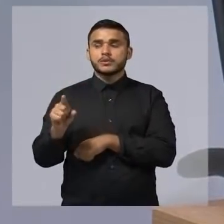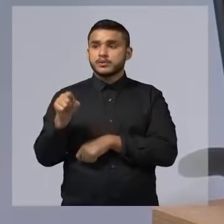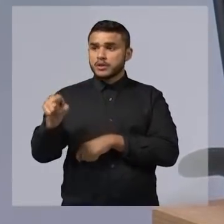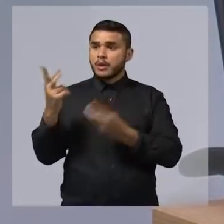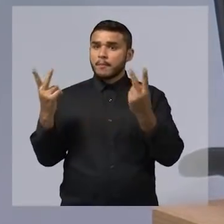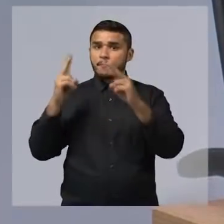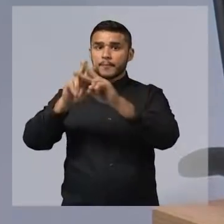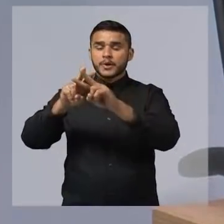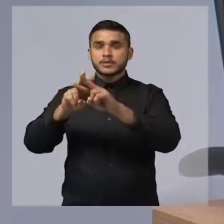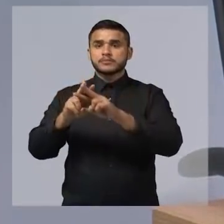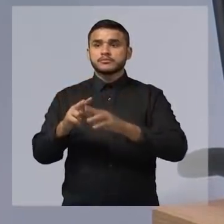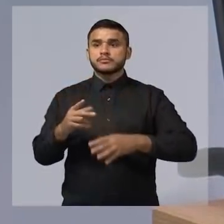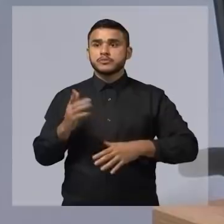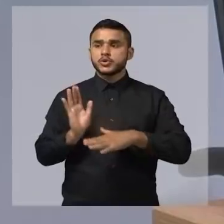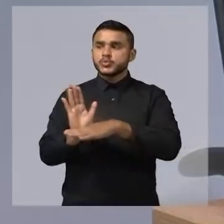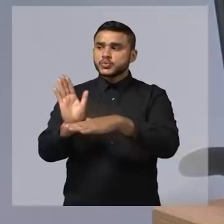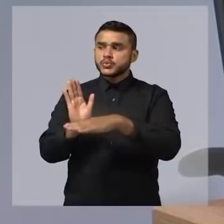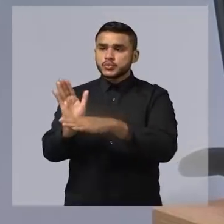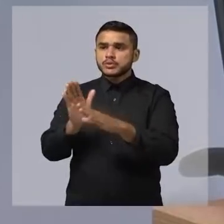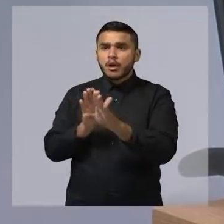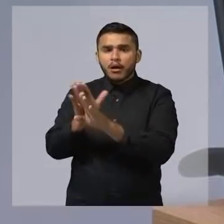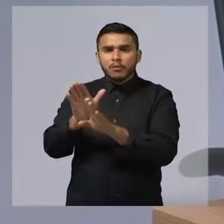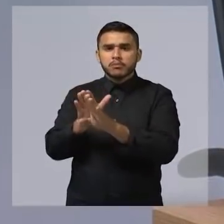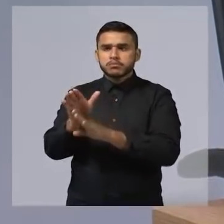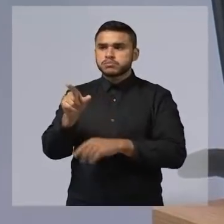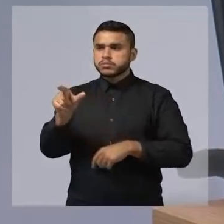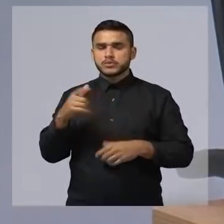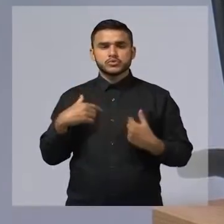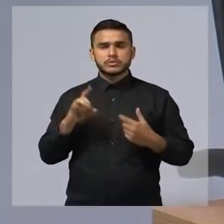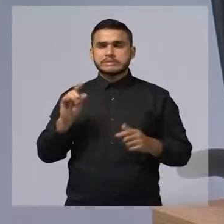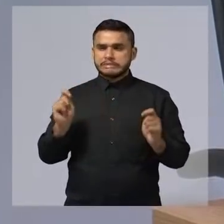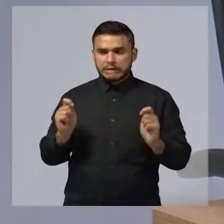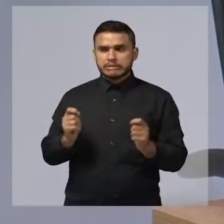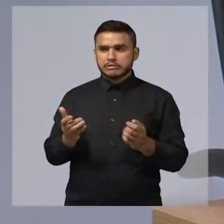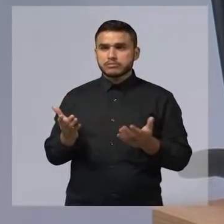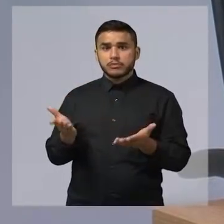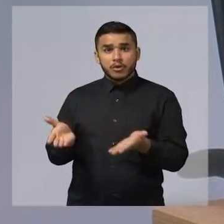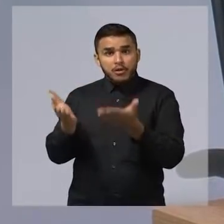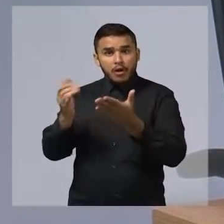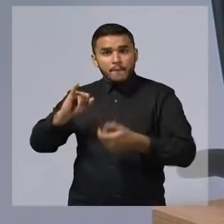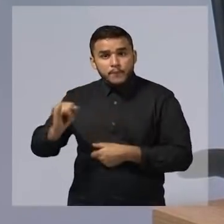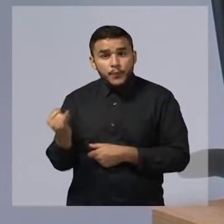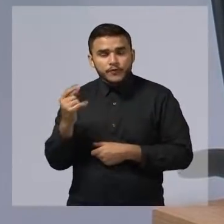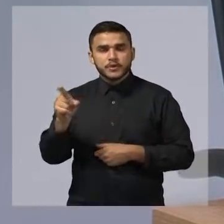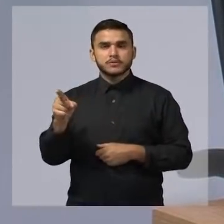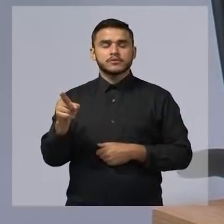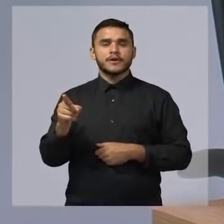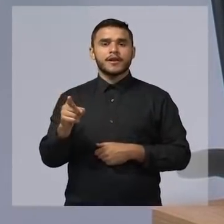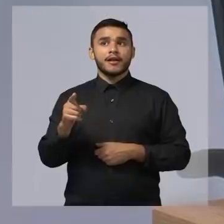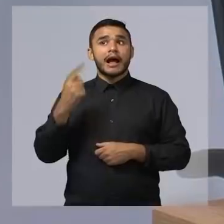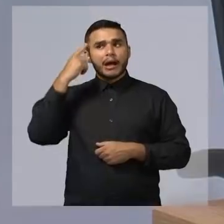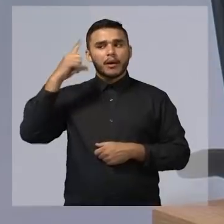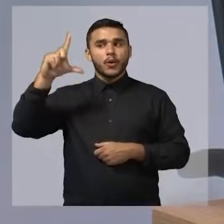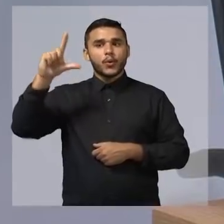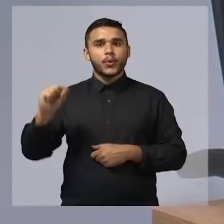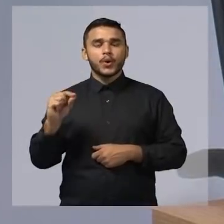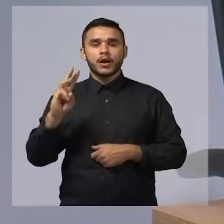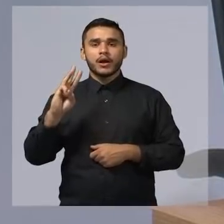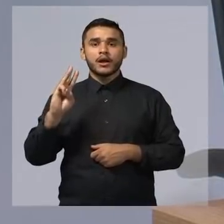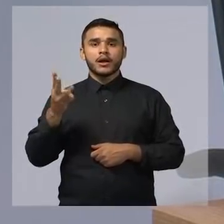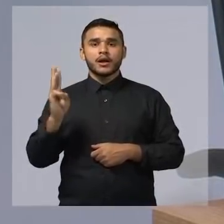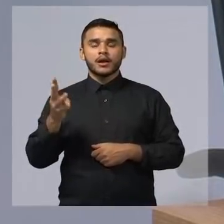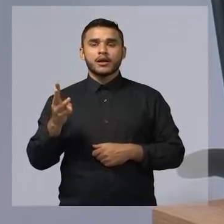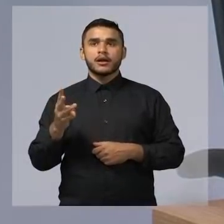dando condições para ele, não é fazendo nada, só dando condições para ele. Quanto é que não vai me custar? Né? R$2.500 por mês, por 3 anos.